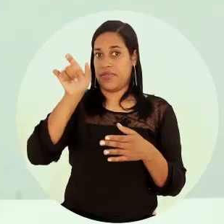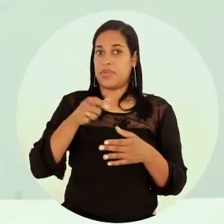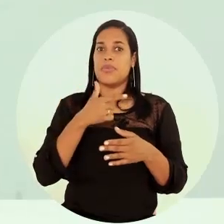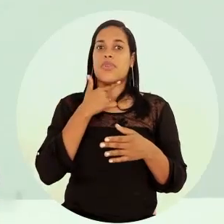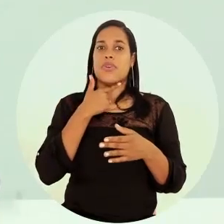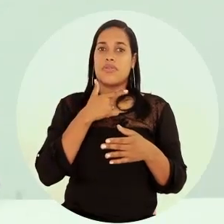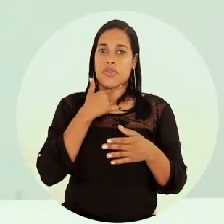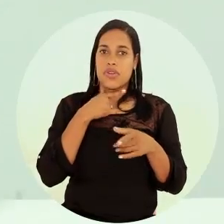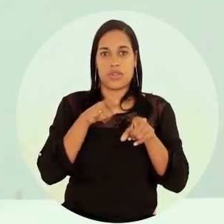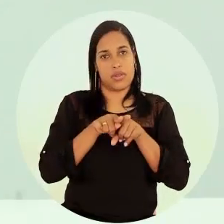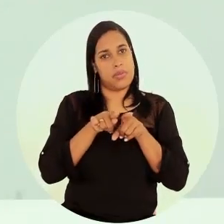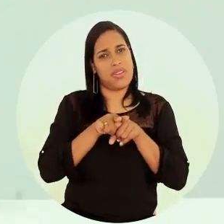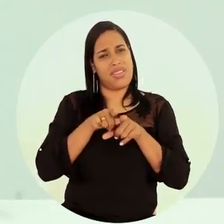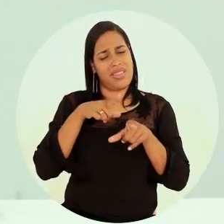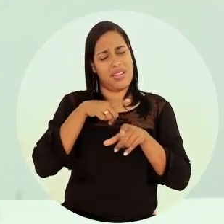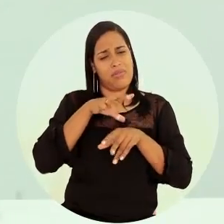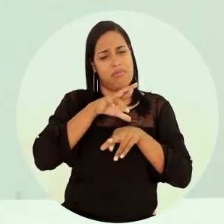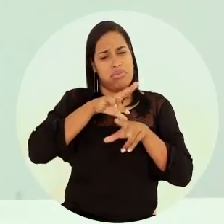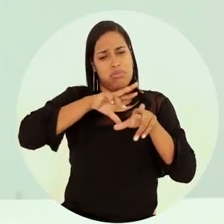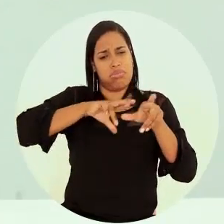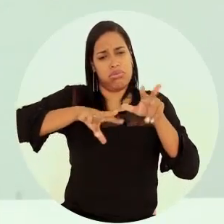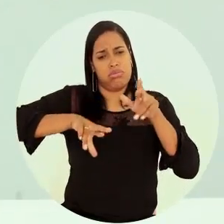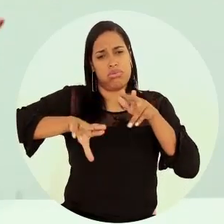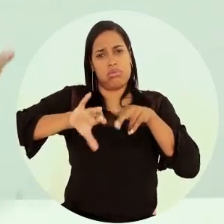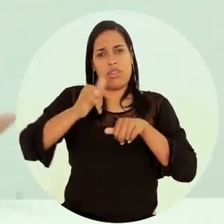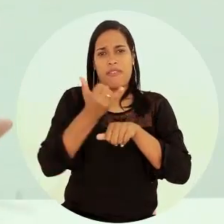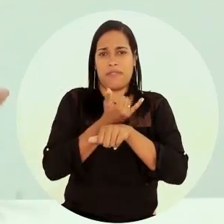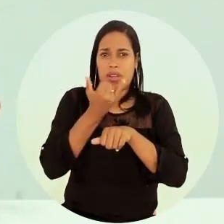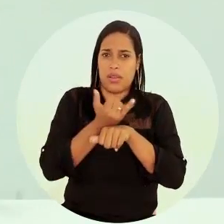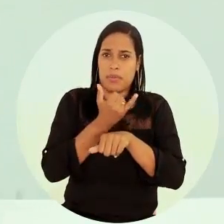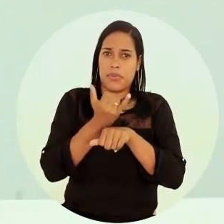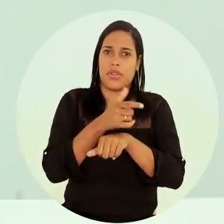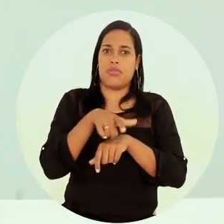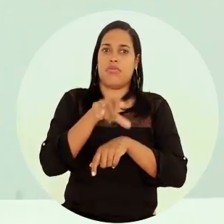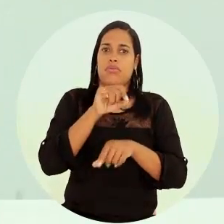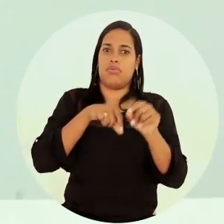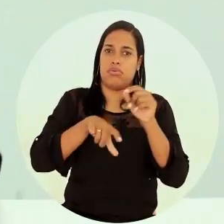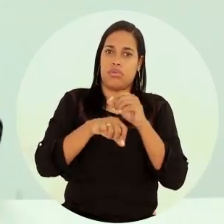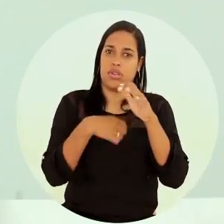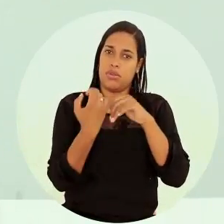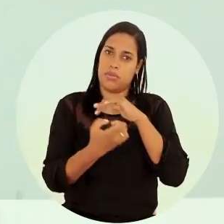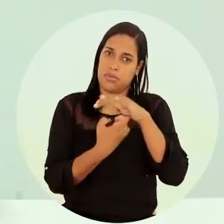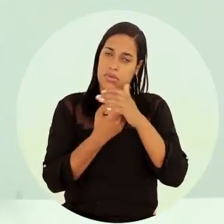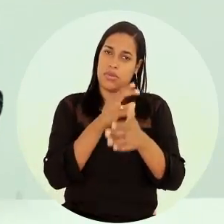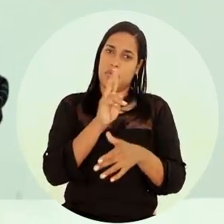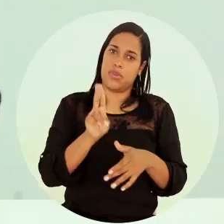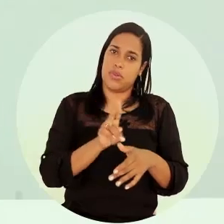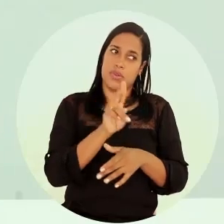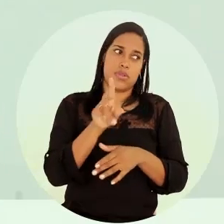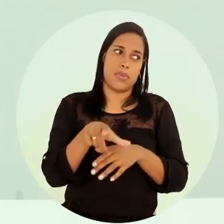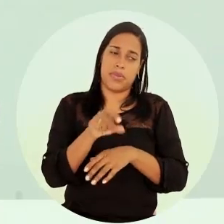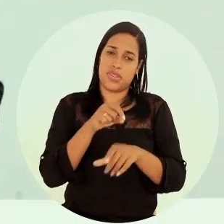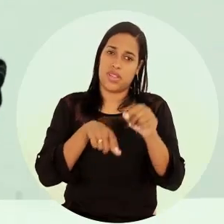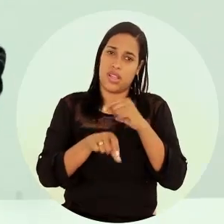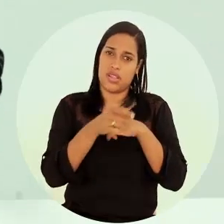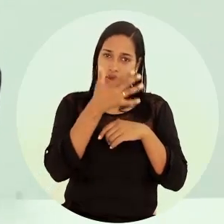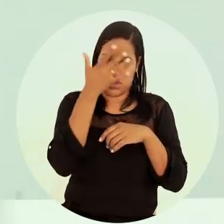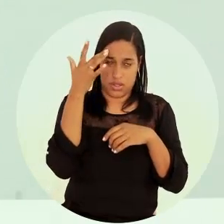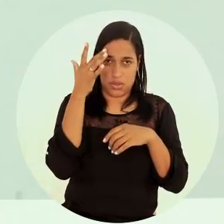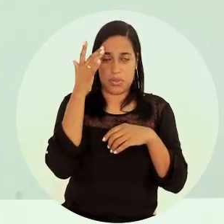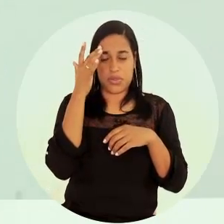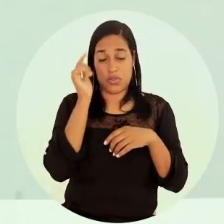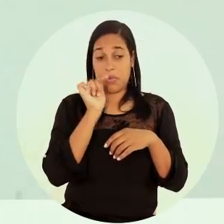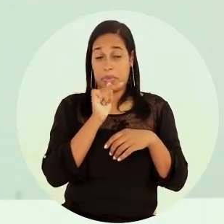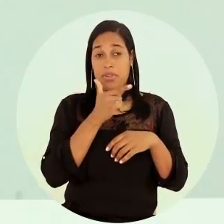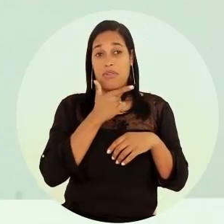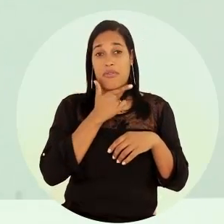vagas. Então existem várias ferramentas, várias opções que as empresas podem usar para selecionar essas pessoas para